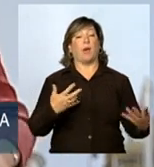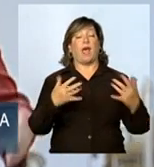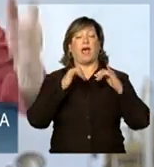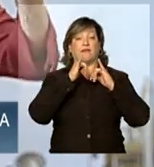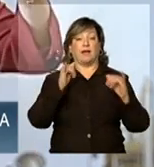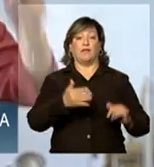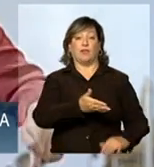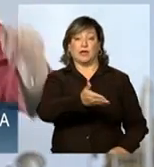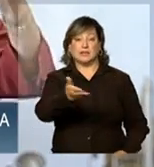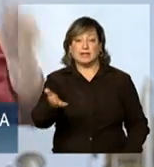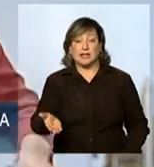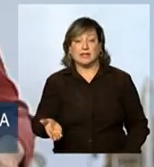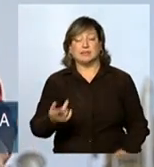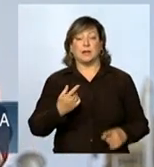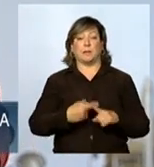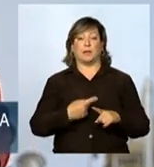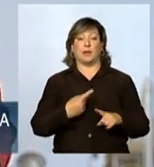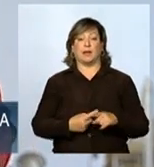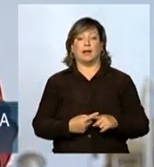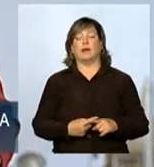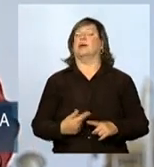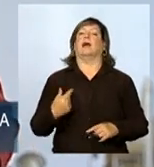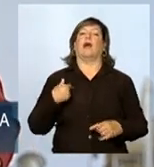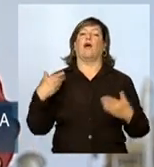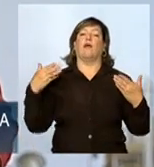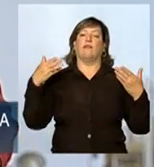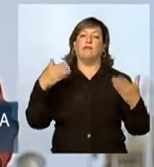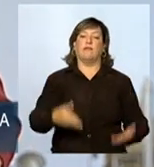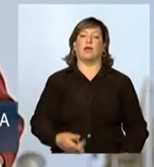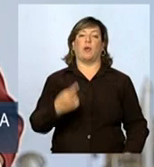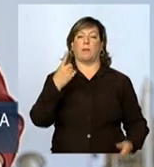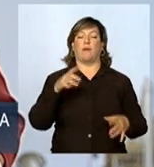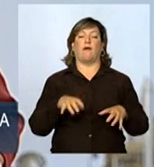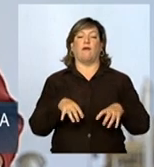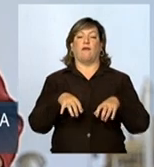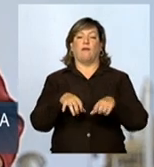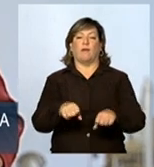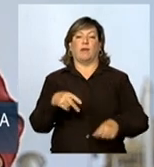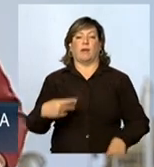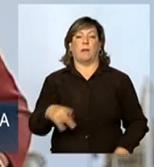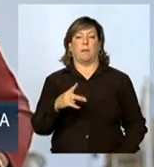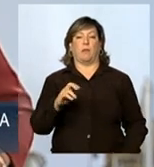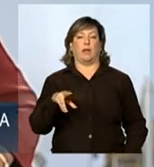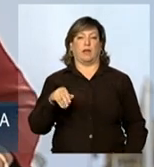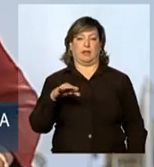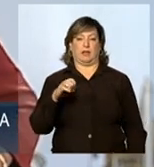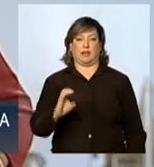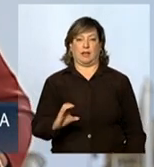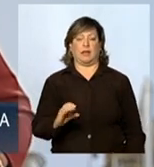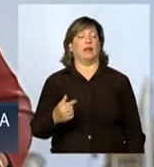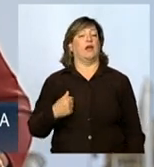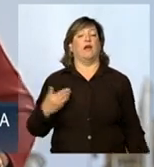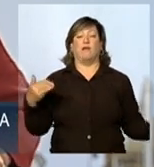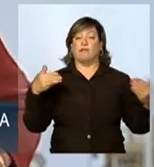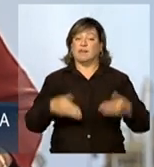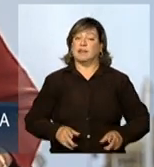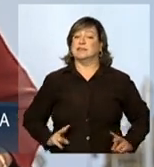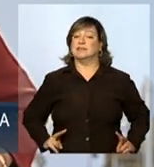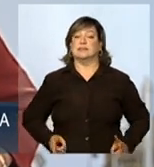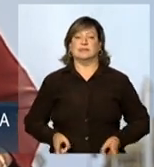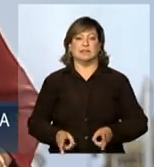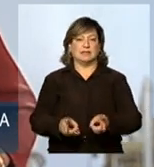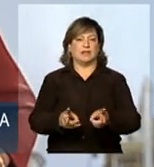para vocês por que que eu venho numa formatura do Pronatec. E venho sempre com